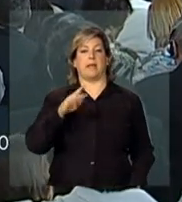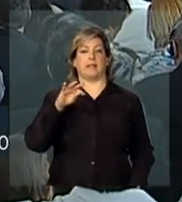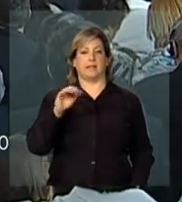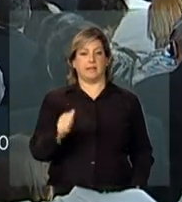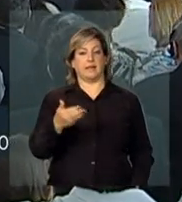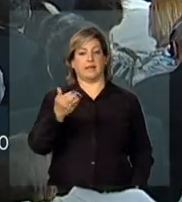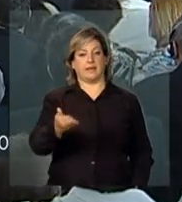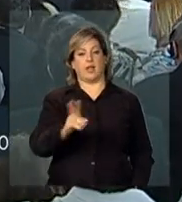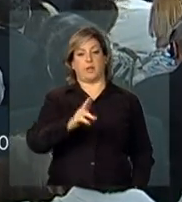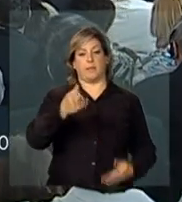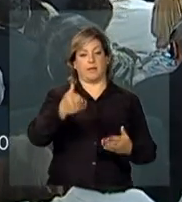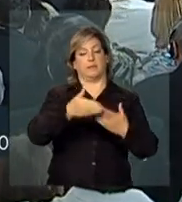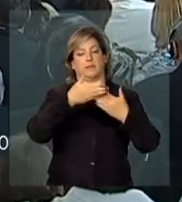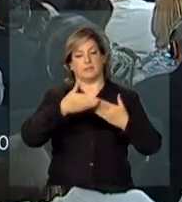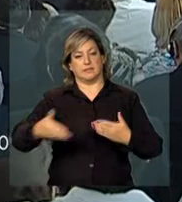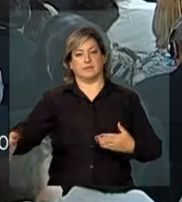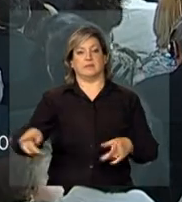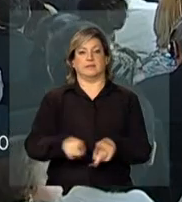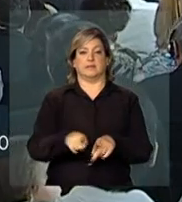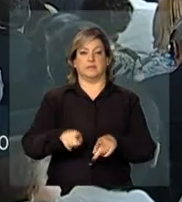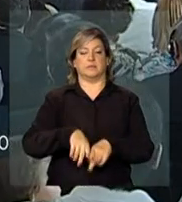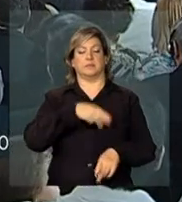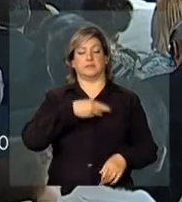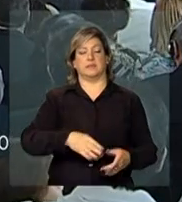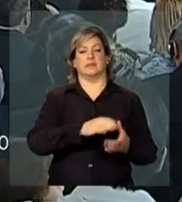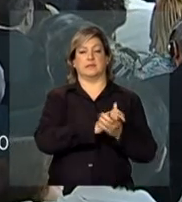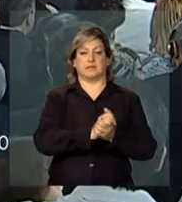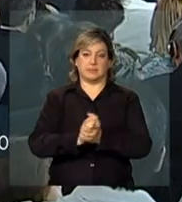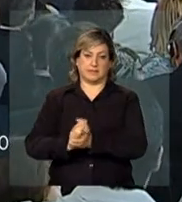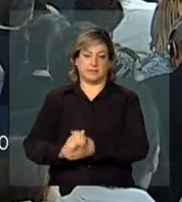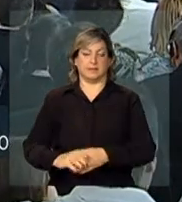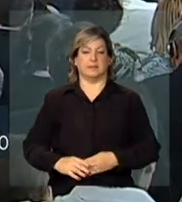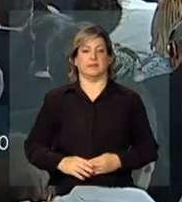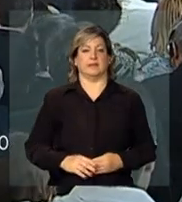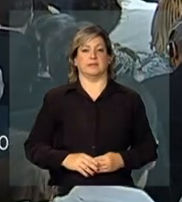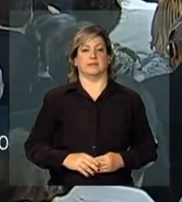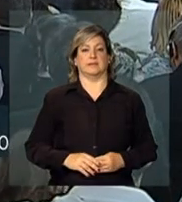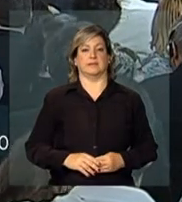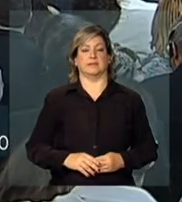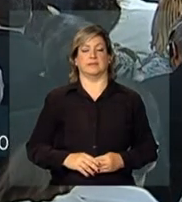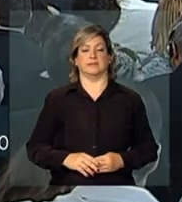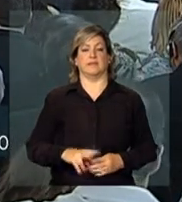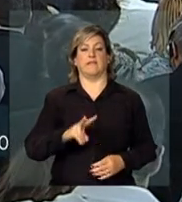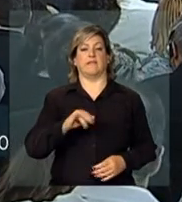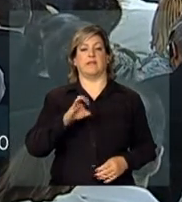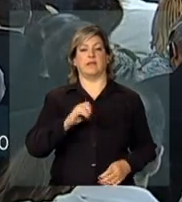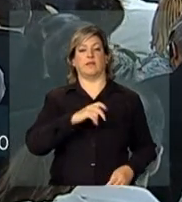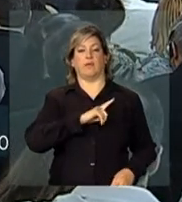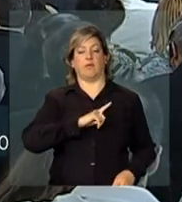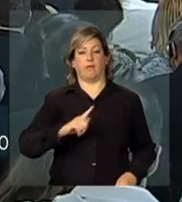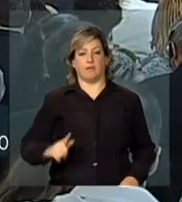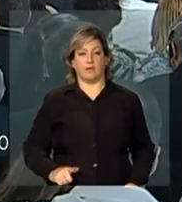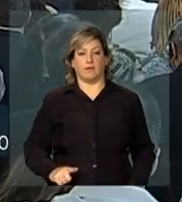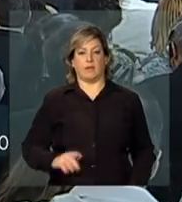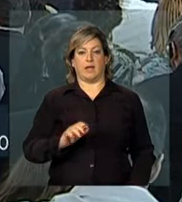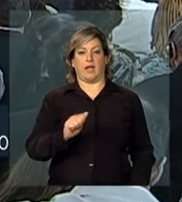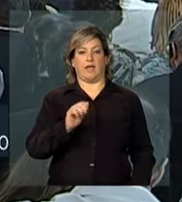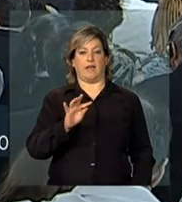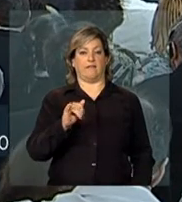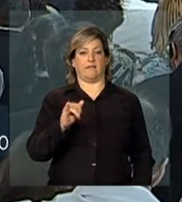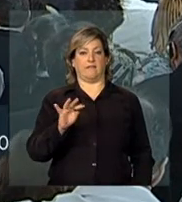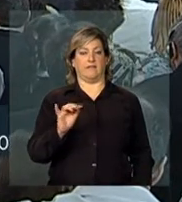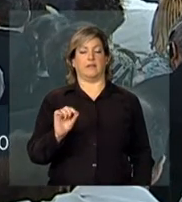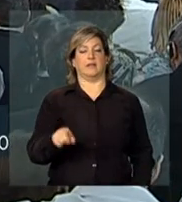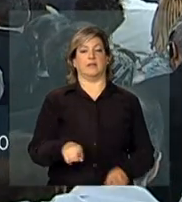Suplicy nome de quem implementa os ministros e os ministros aqui presentes o vice-governador Guilherme afif